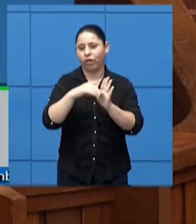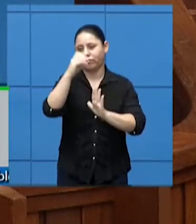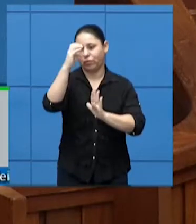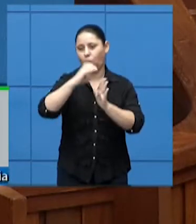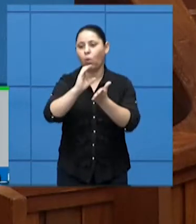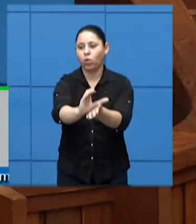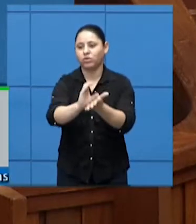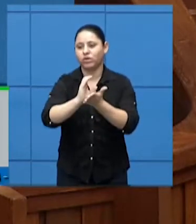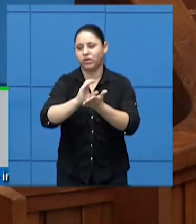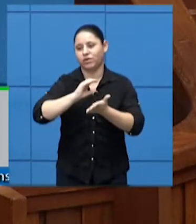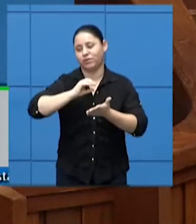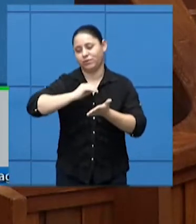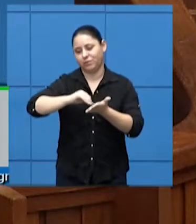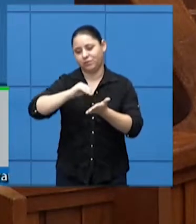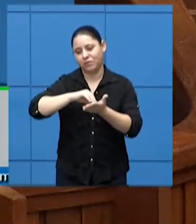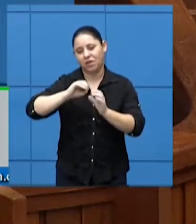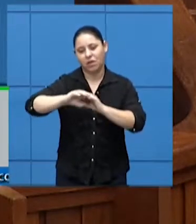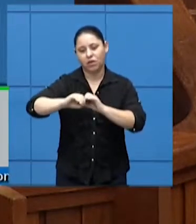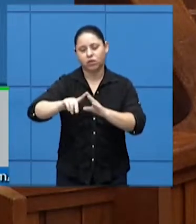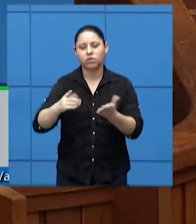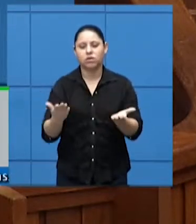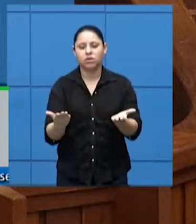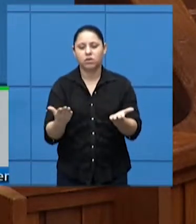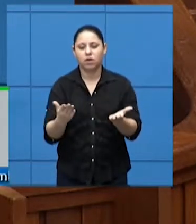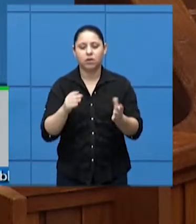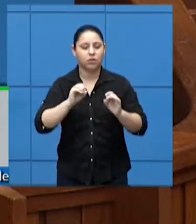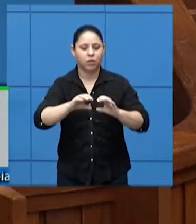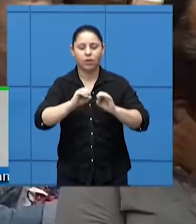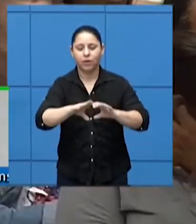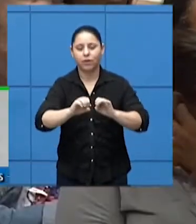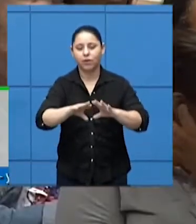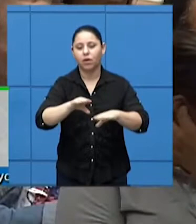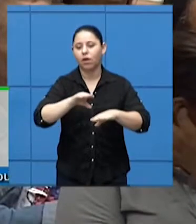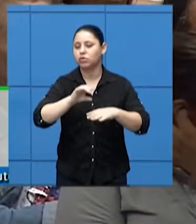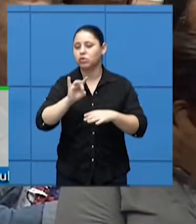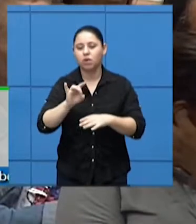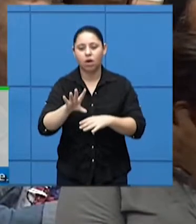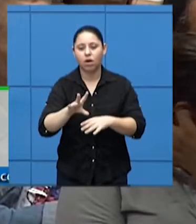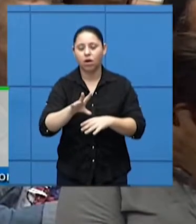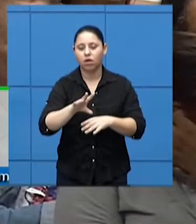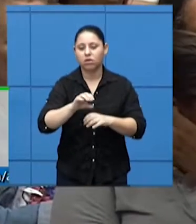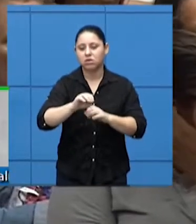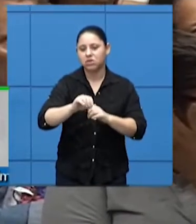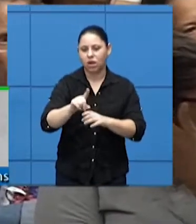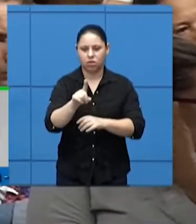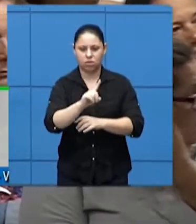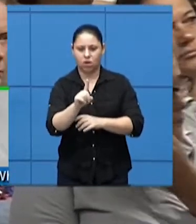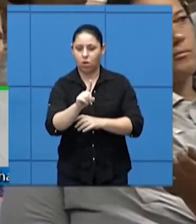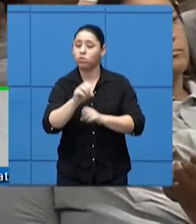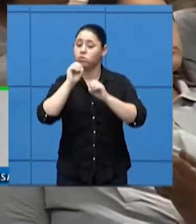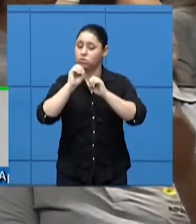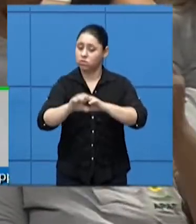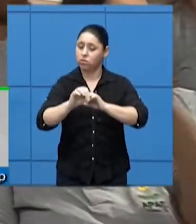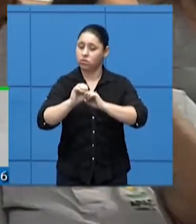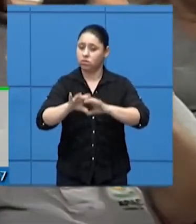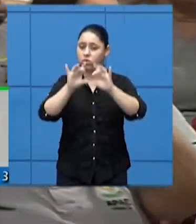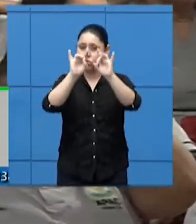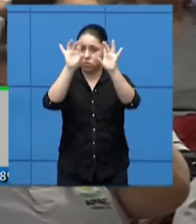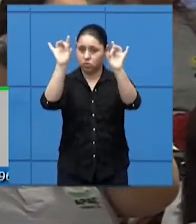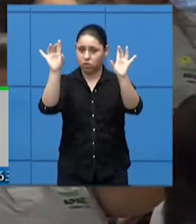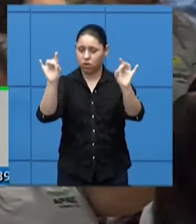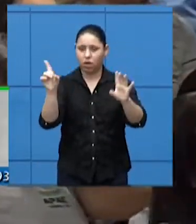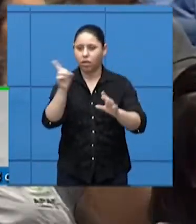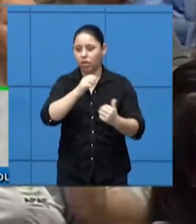Conselho Estadual de Educação para oferecer educação escolar, na modalidade de educação especial, e